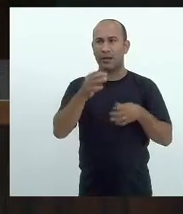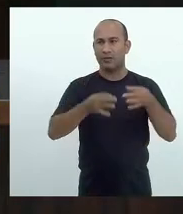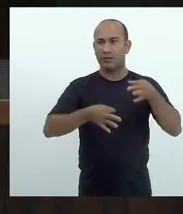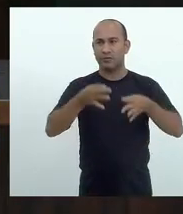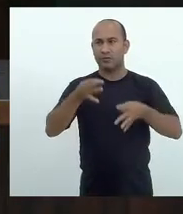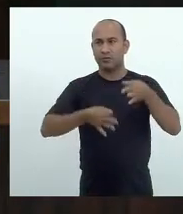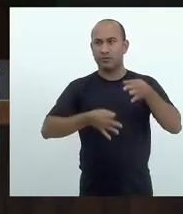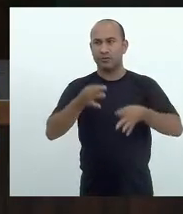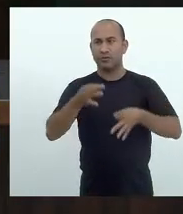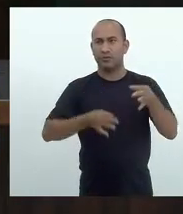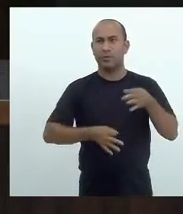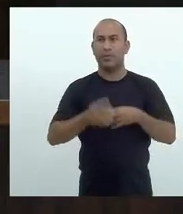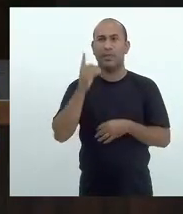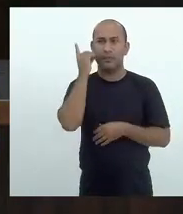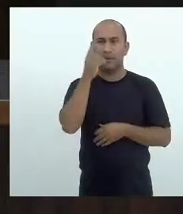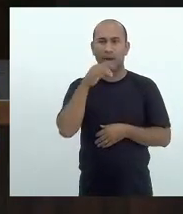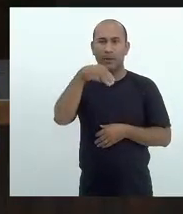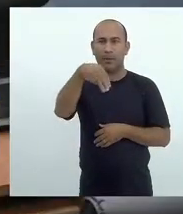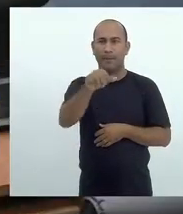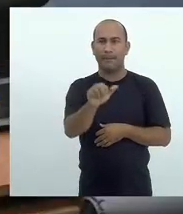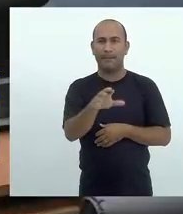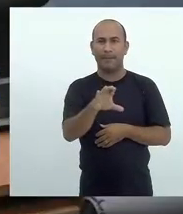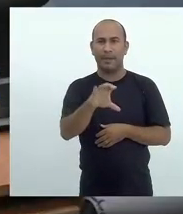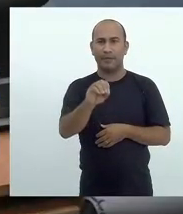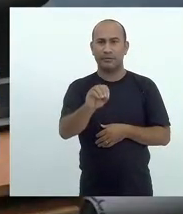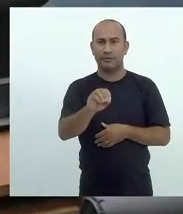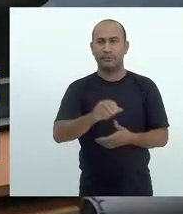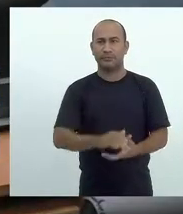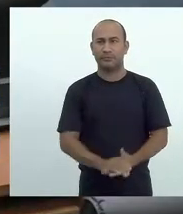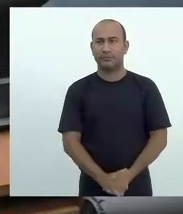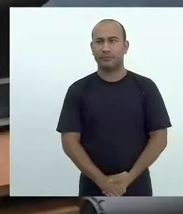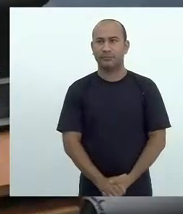não tá deputado Márcio Pacheco.